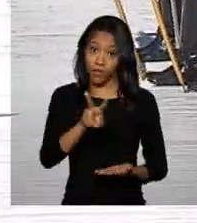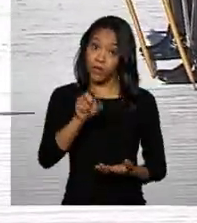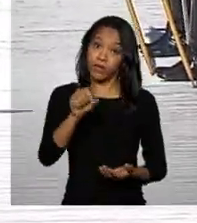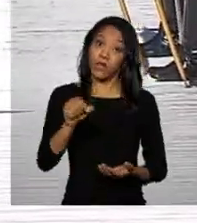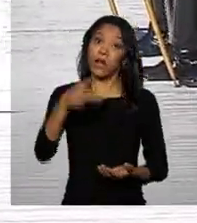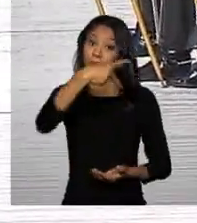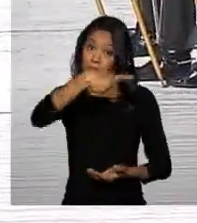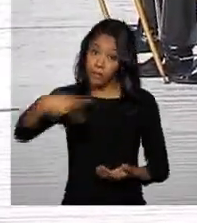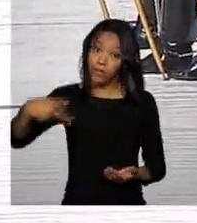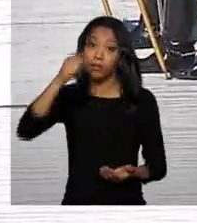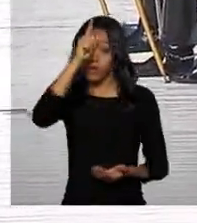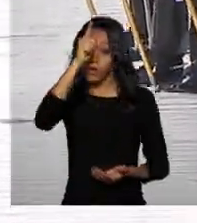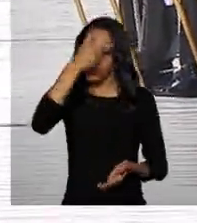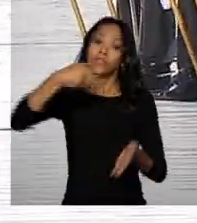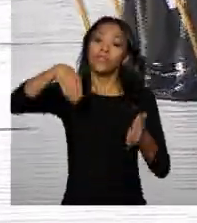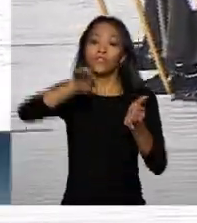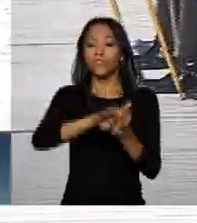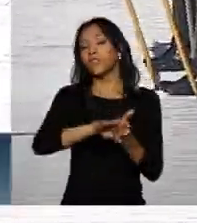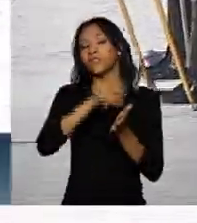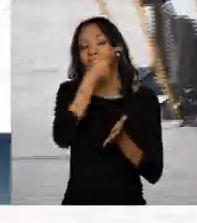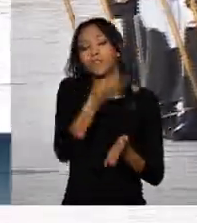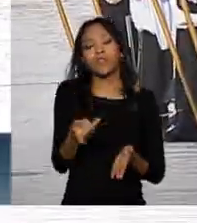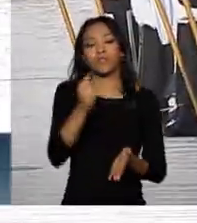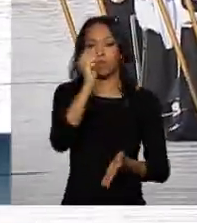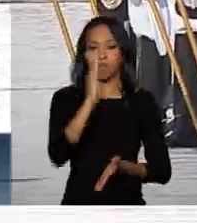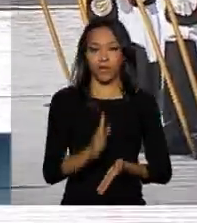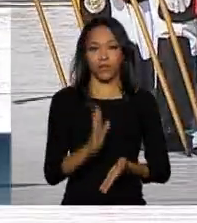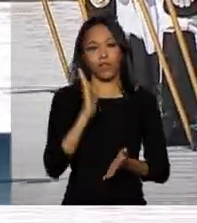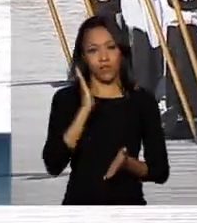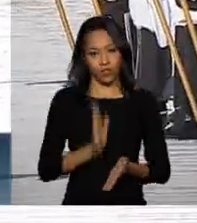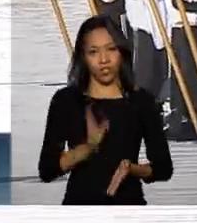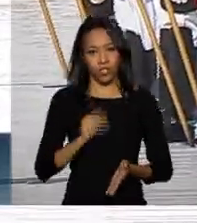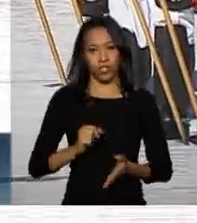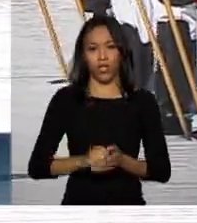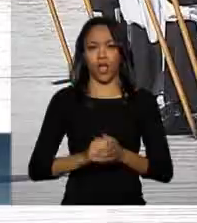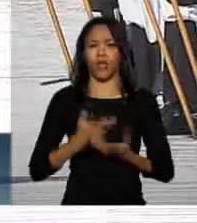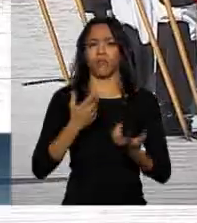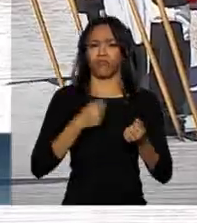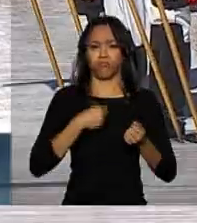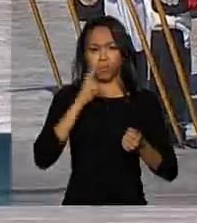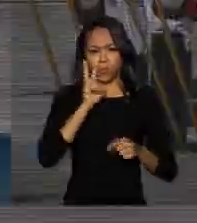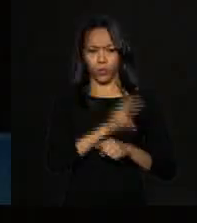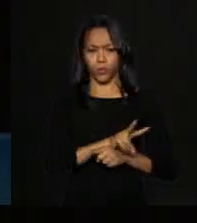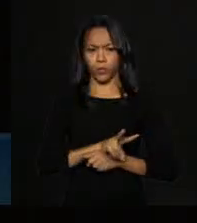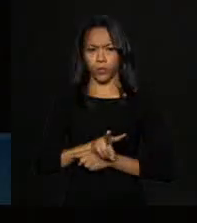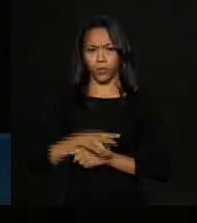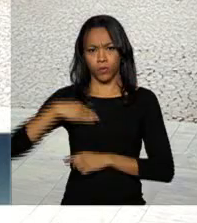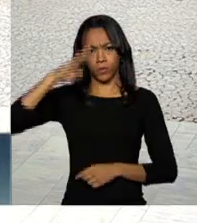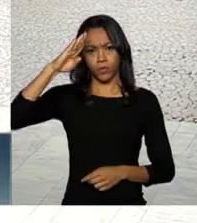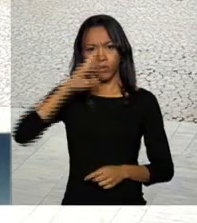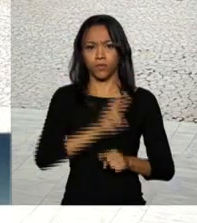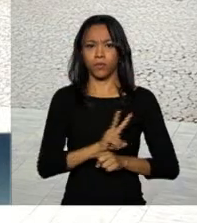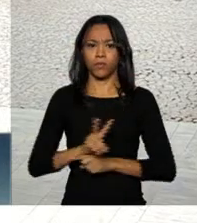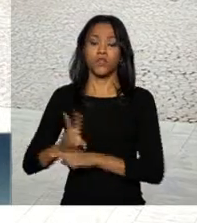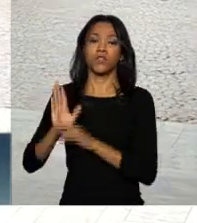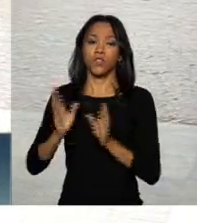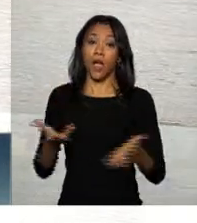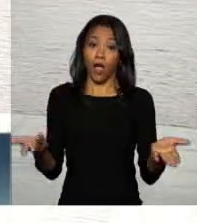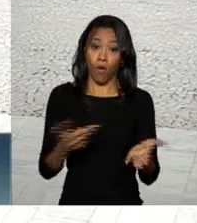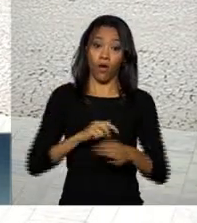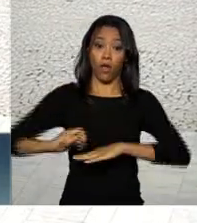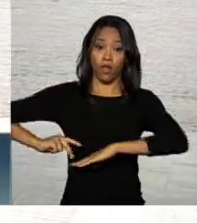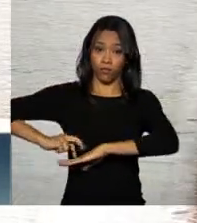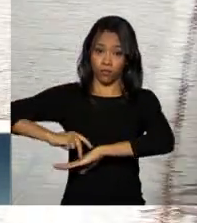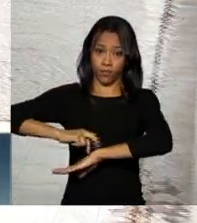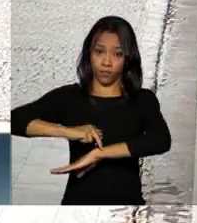chanceler Angela Merkel, que vem em visita ao Brasil. Ela já passou em revista às tropas E neste momento, ela sobe a